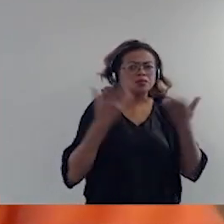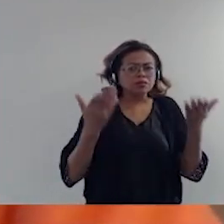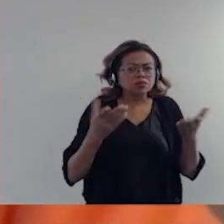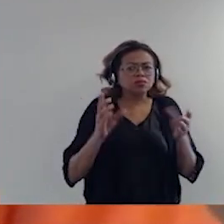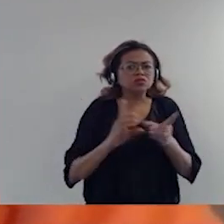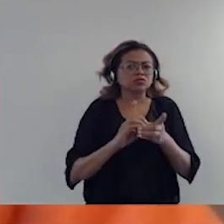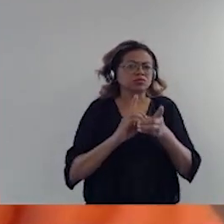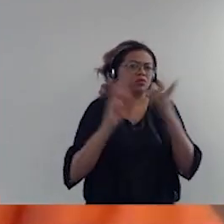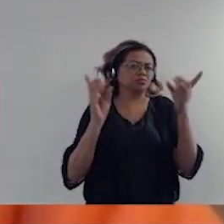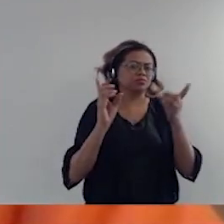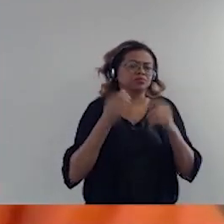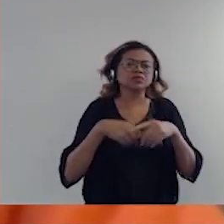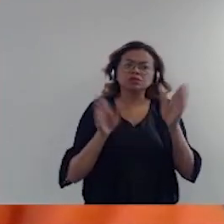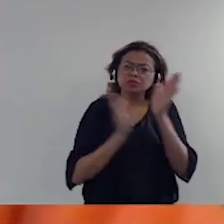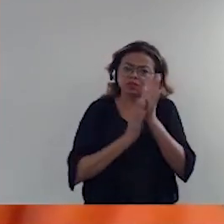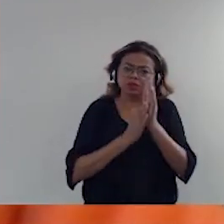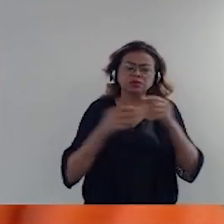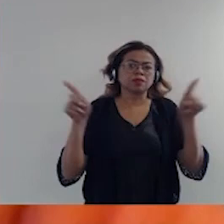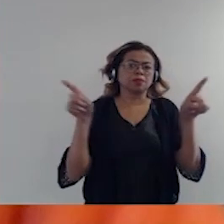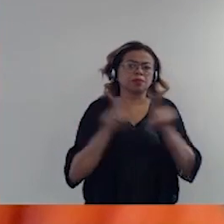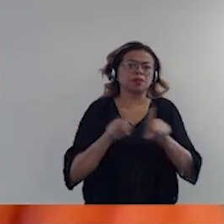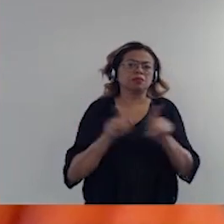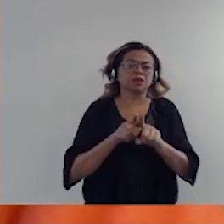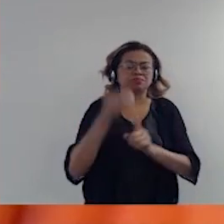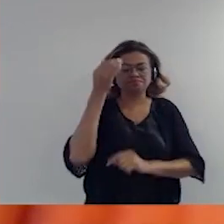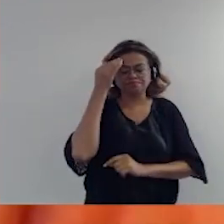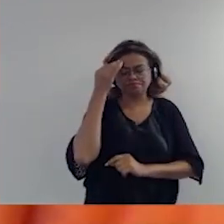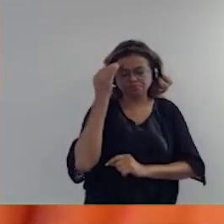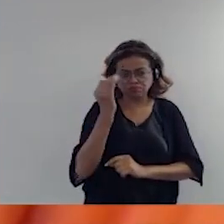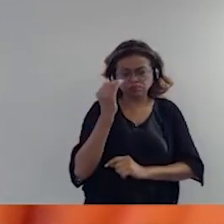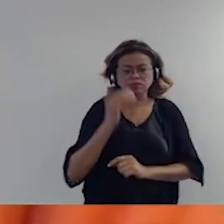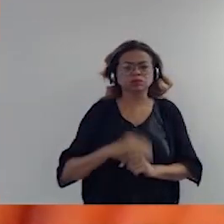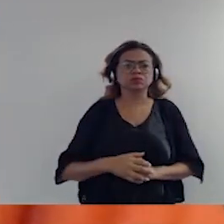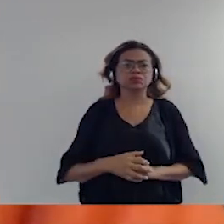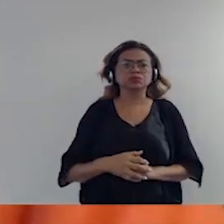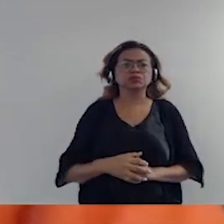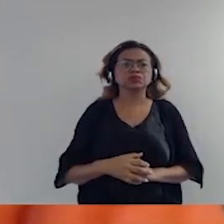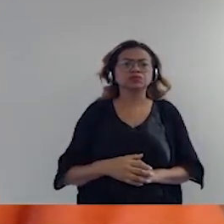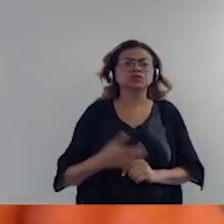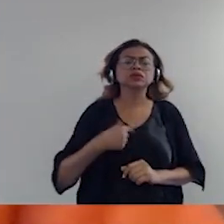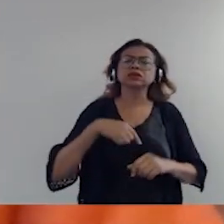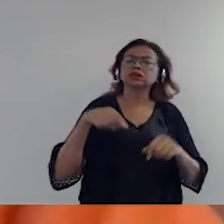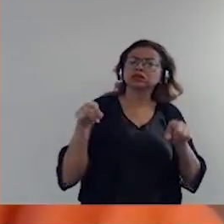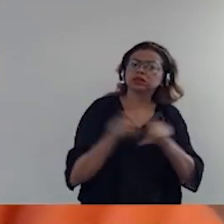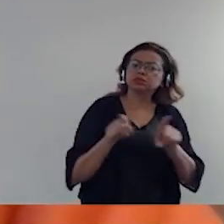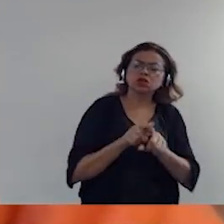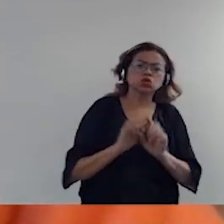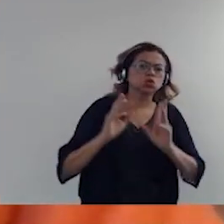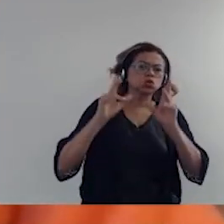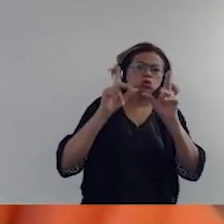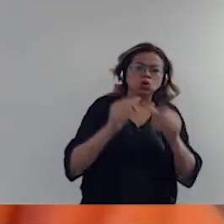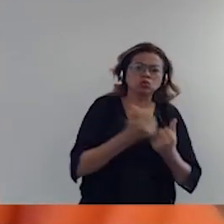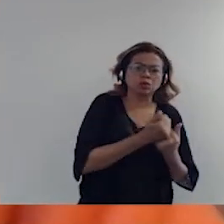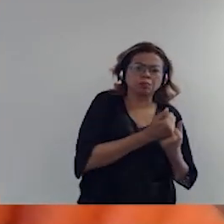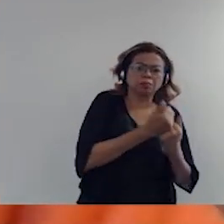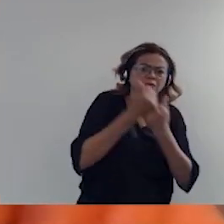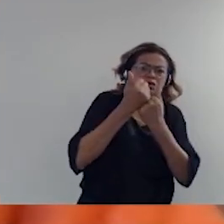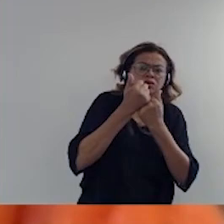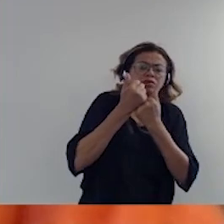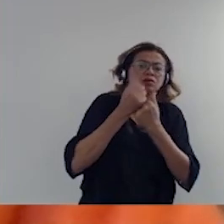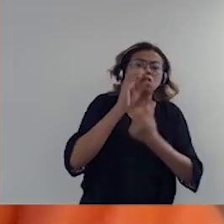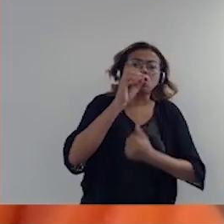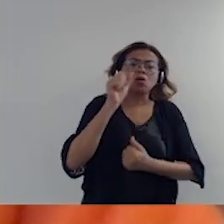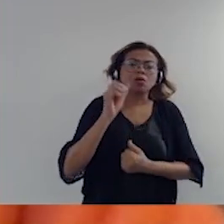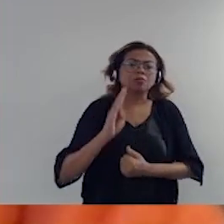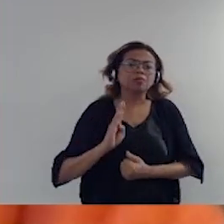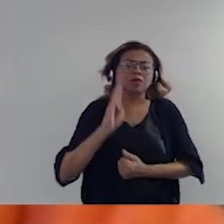Parabenizo com a mesma ênfase e congratulo os assessores da Ordem dos Advogados